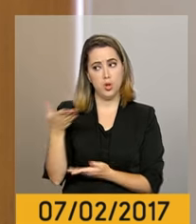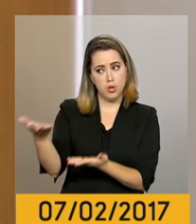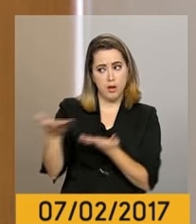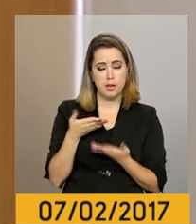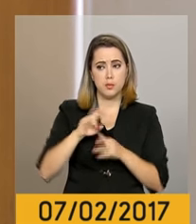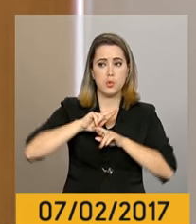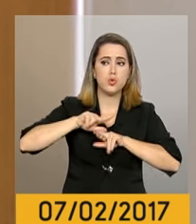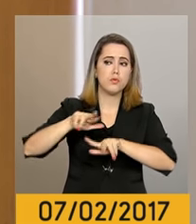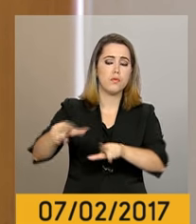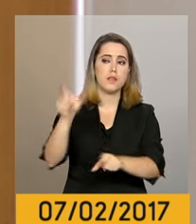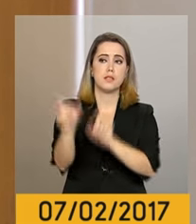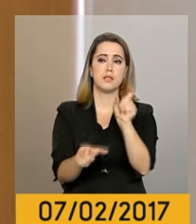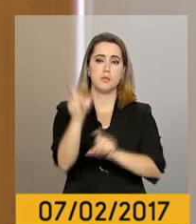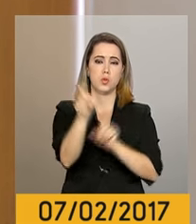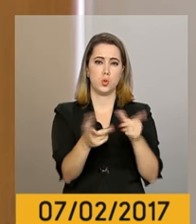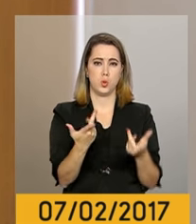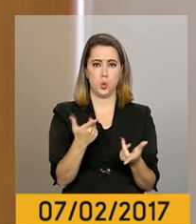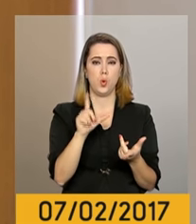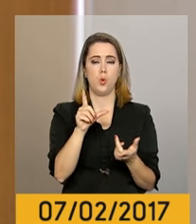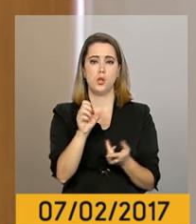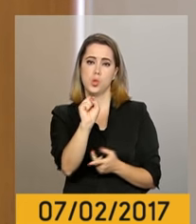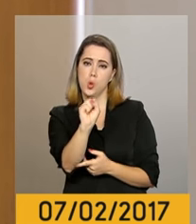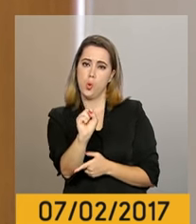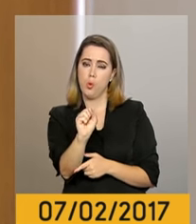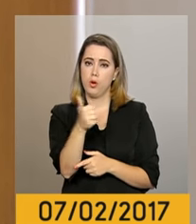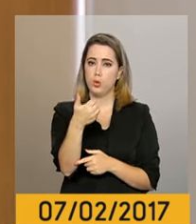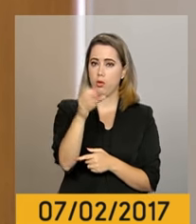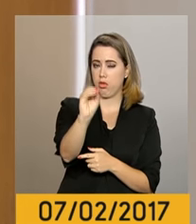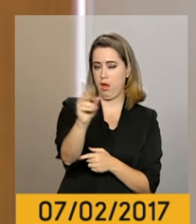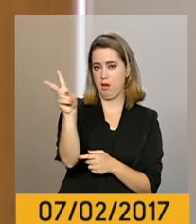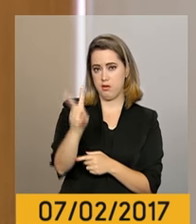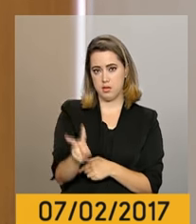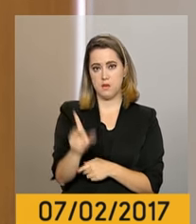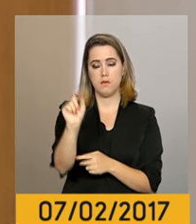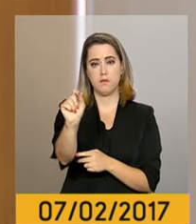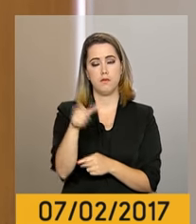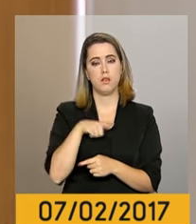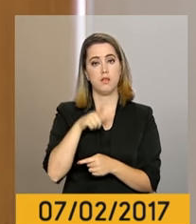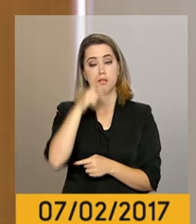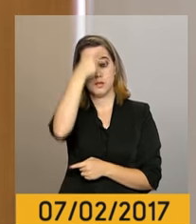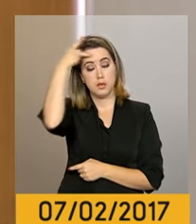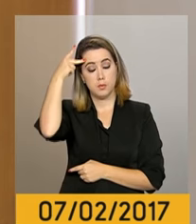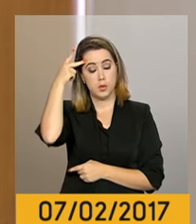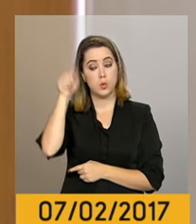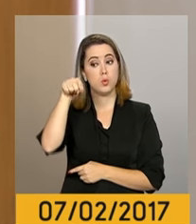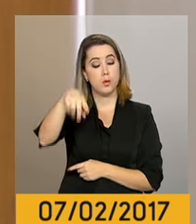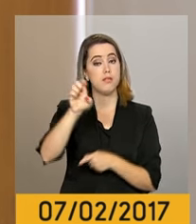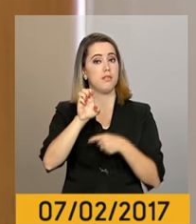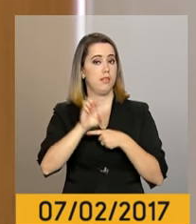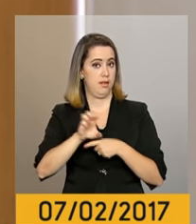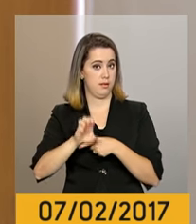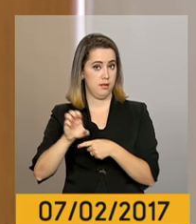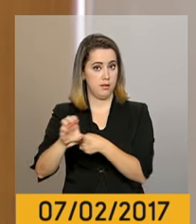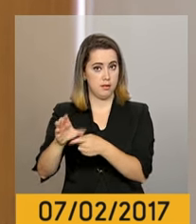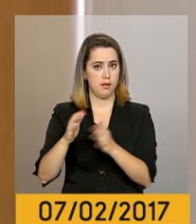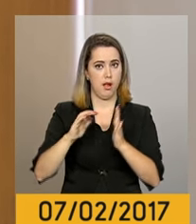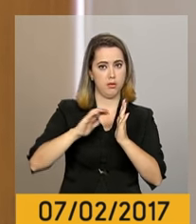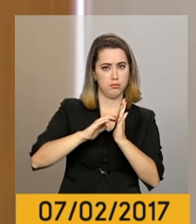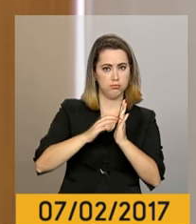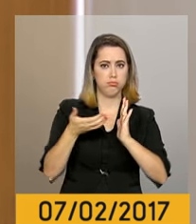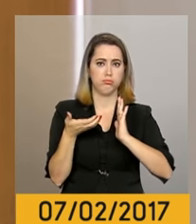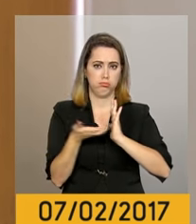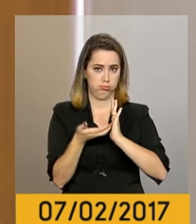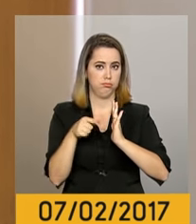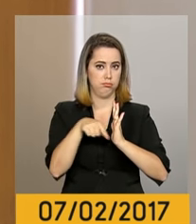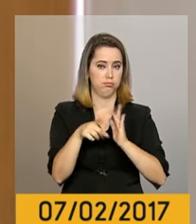exagerar se eu disser que recebi pelo menos umas 8 ou 10 vezes os membros da bancada e, de igual maneira, o governador.